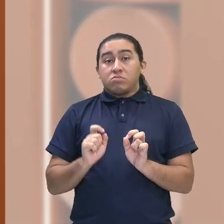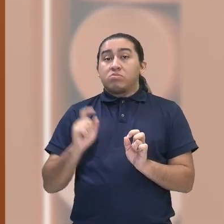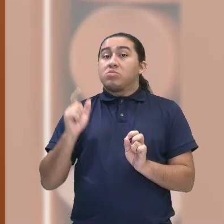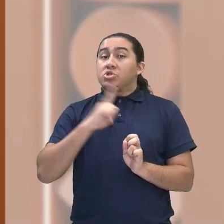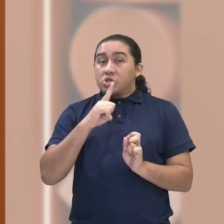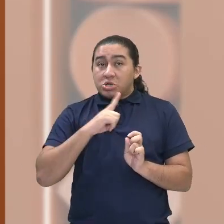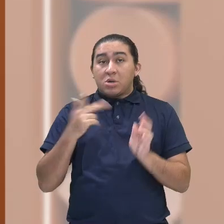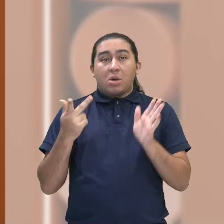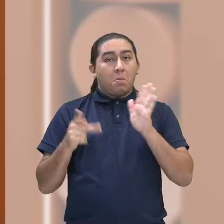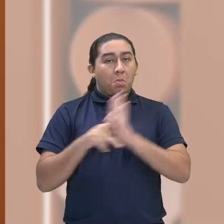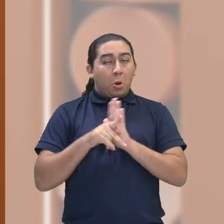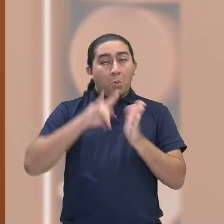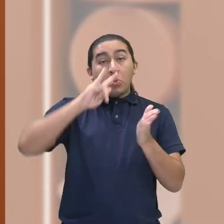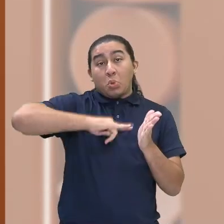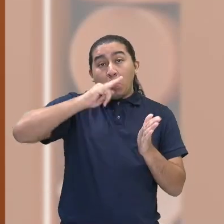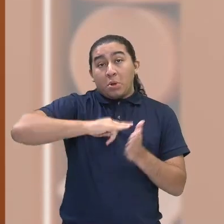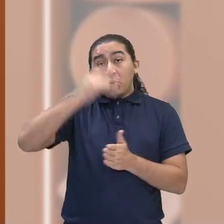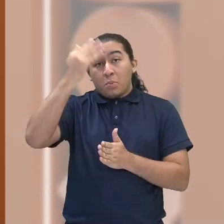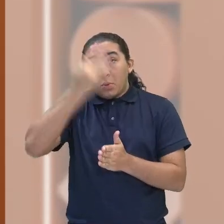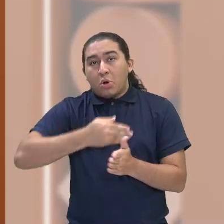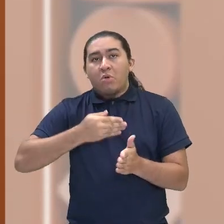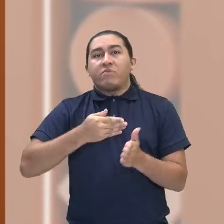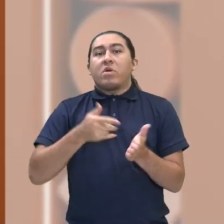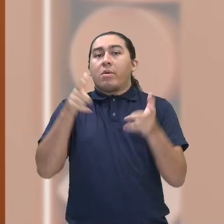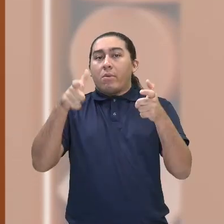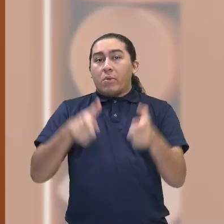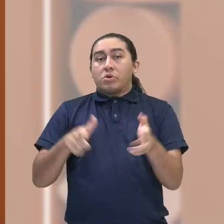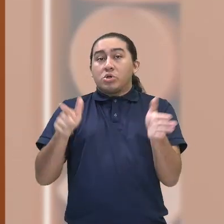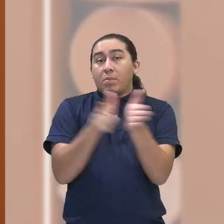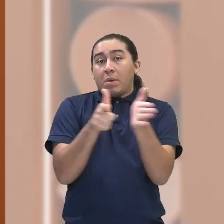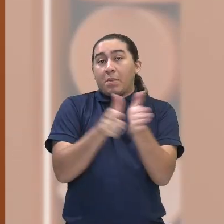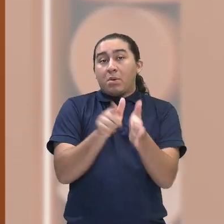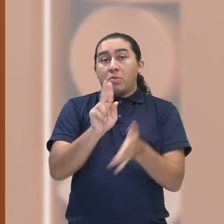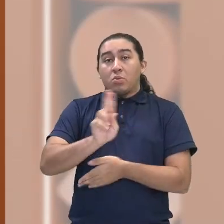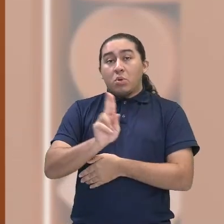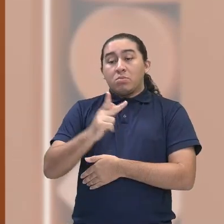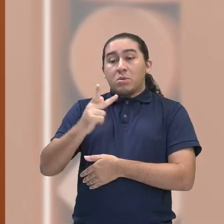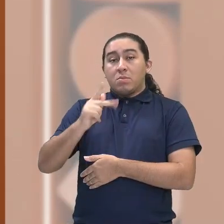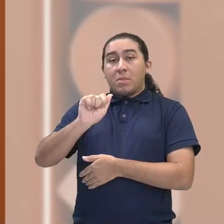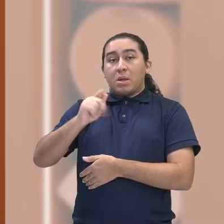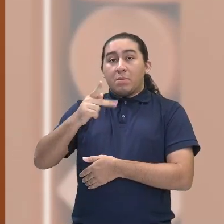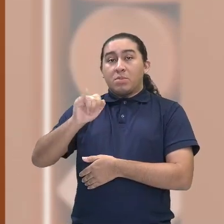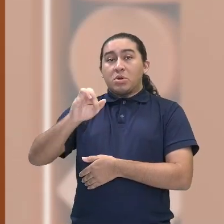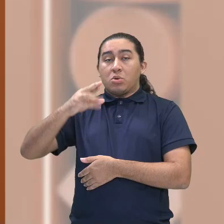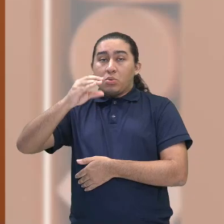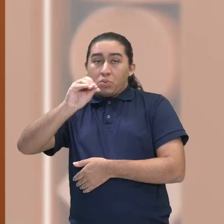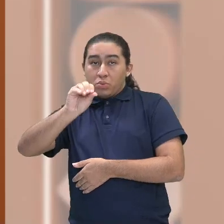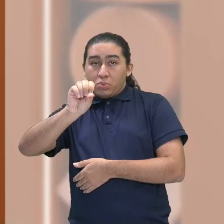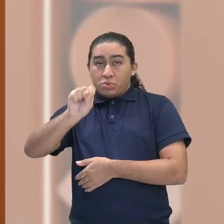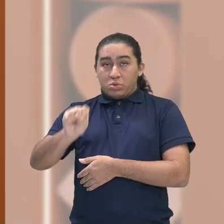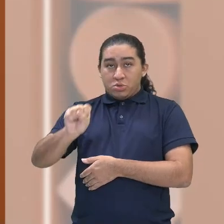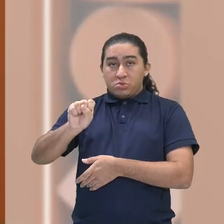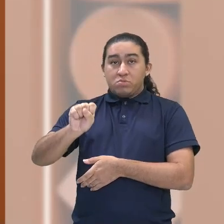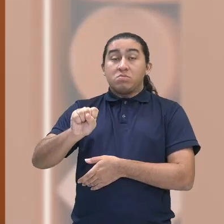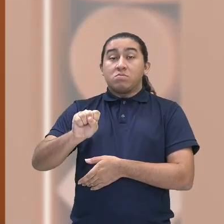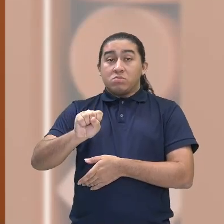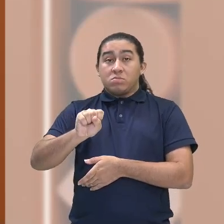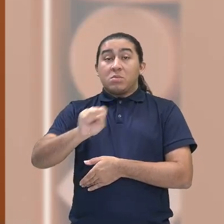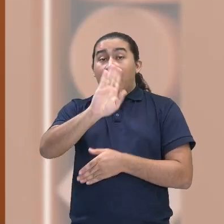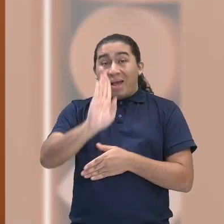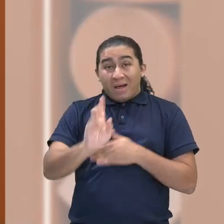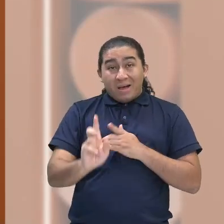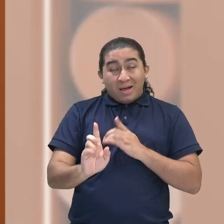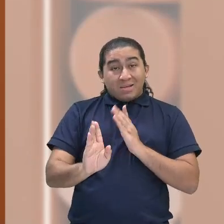gravadas, registradas nos papiros. Vale ressaltar que muitos desses papiros ainda são